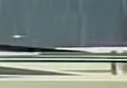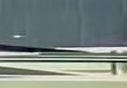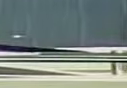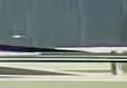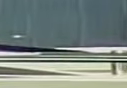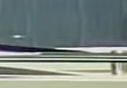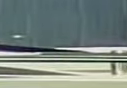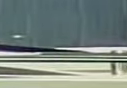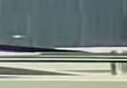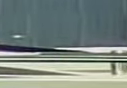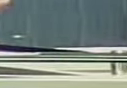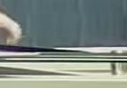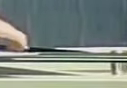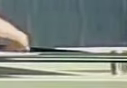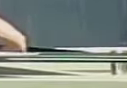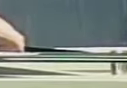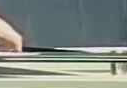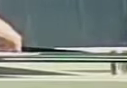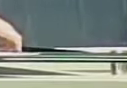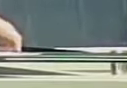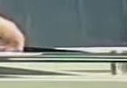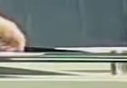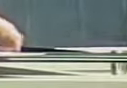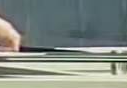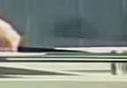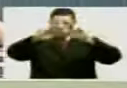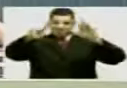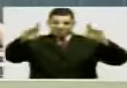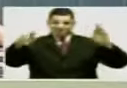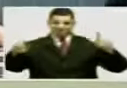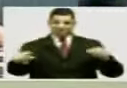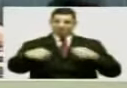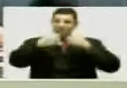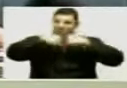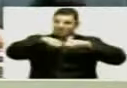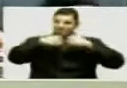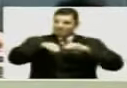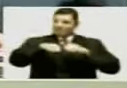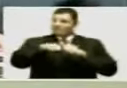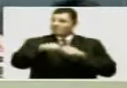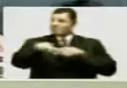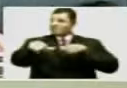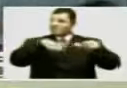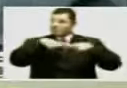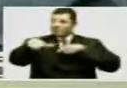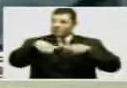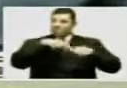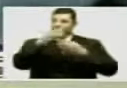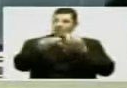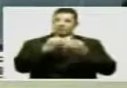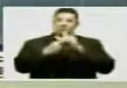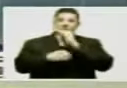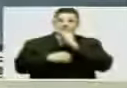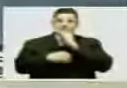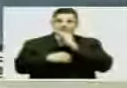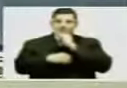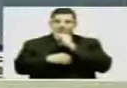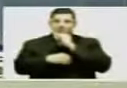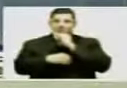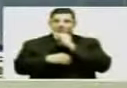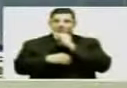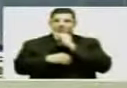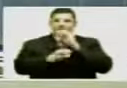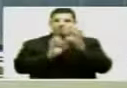básico não contempla uma série de itens necessários para a execução da obra, como, por exemplo,